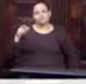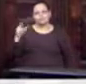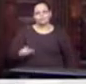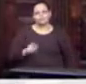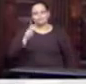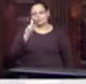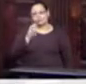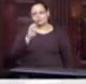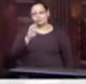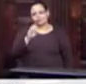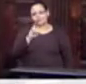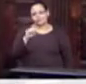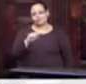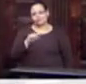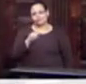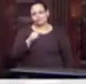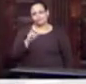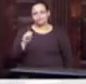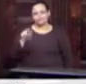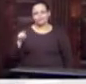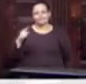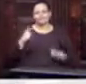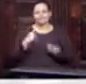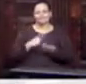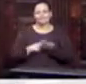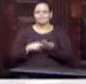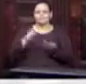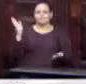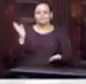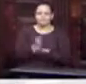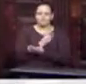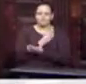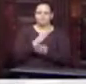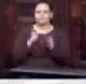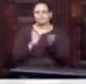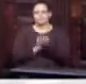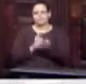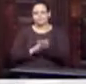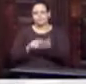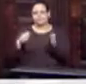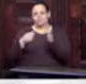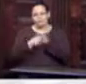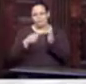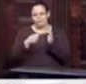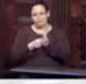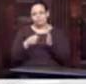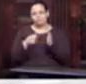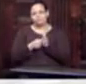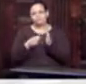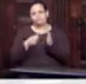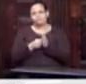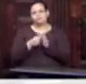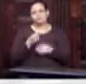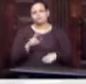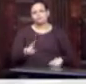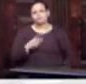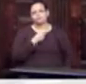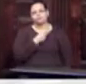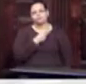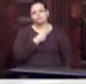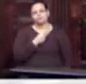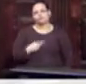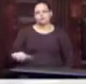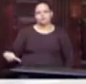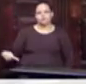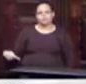impeachment. Mas parabéns pela luta que continuam travando. Mas, senhor presidente,